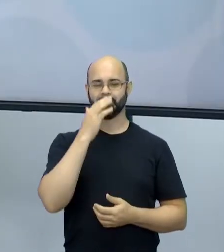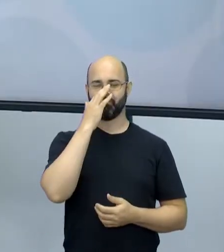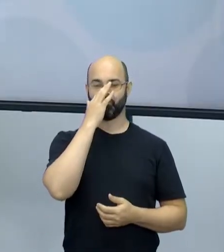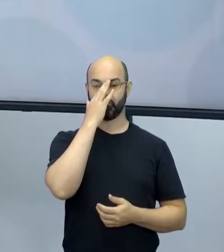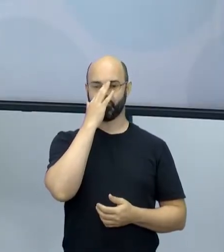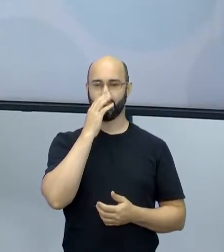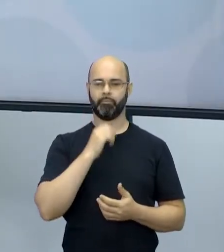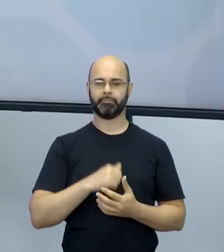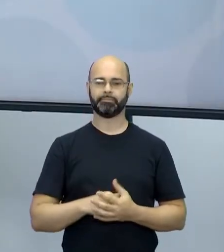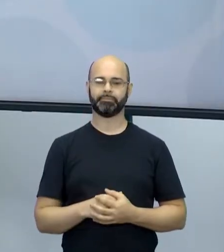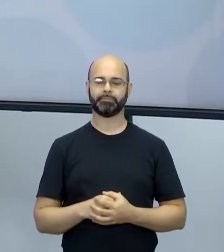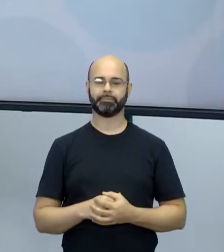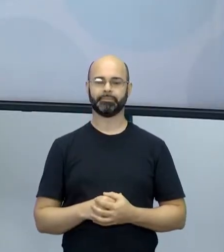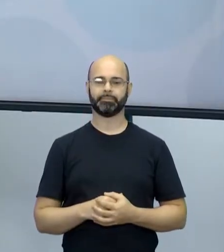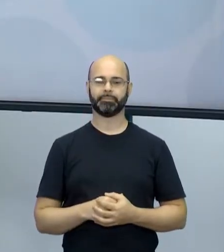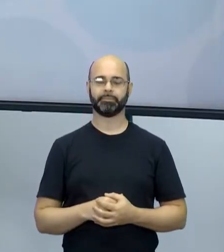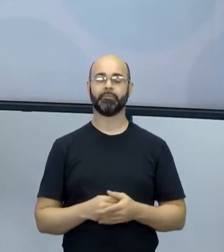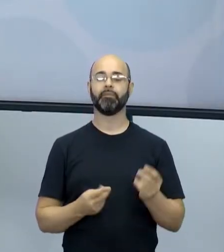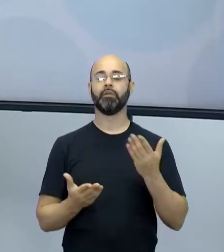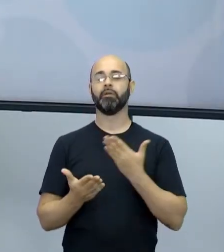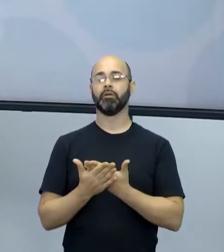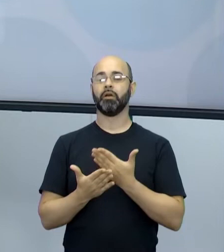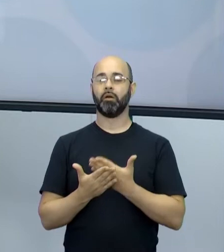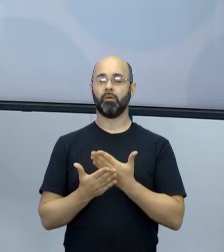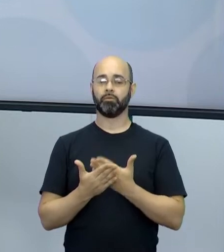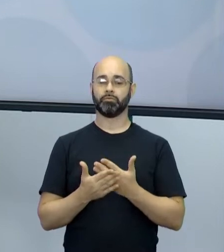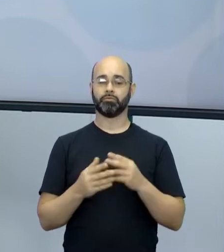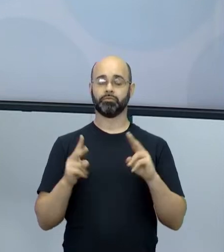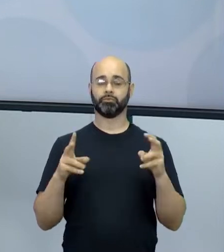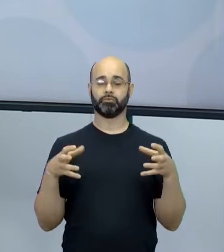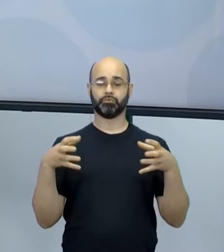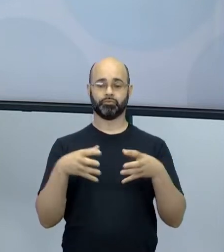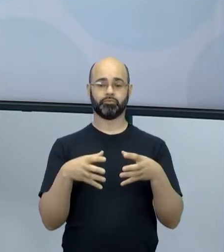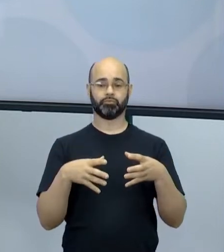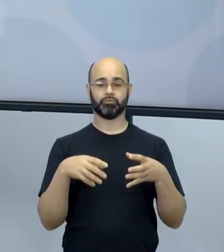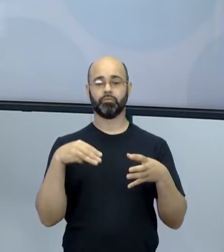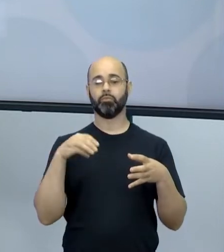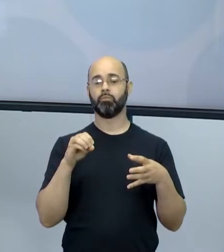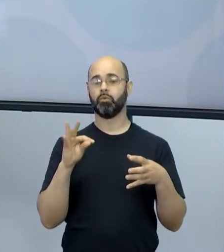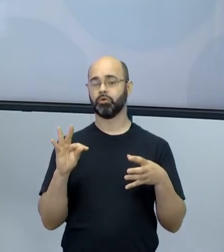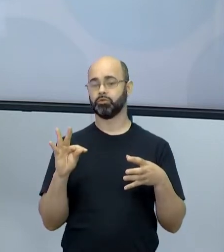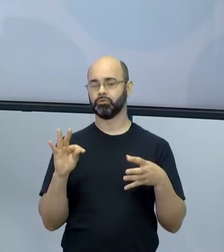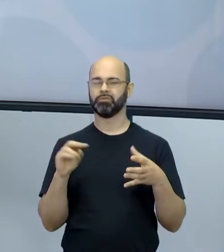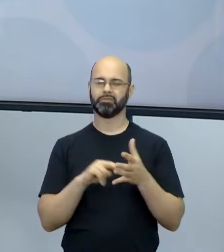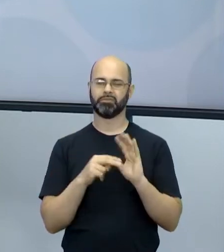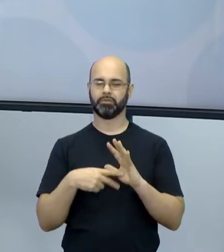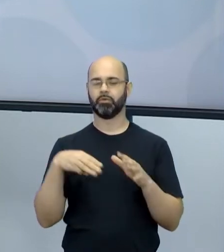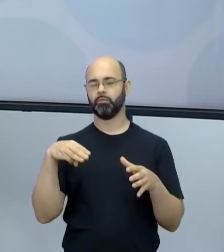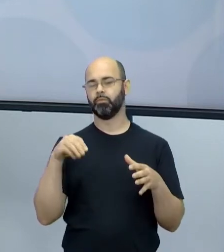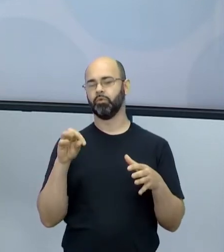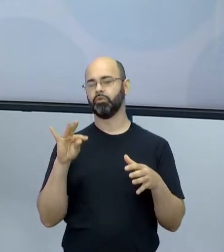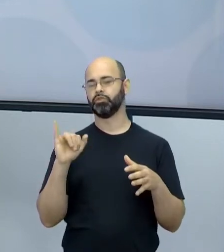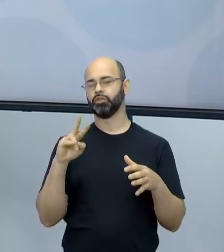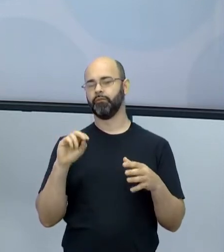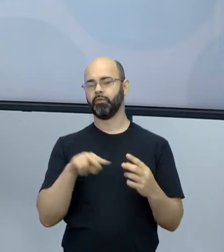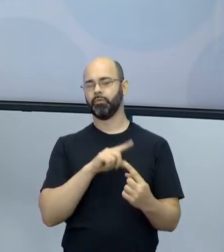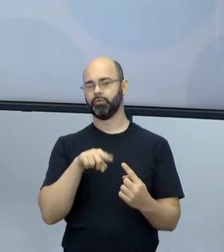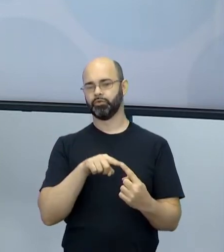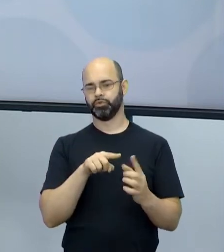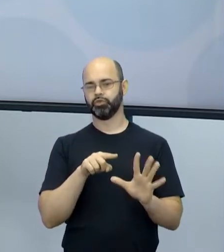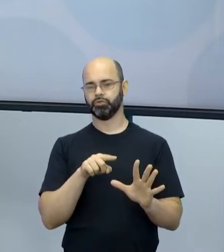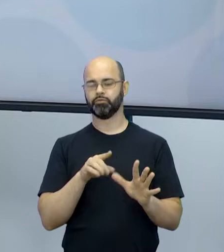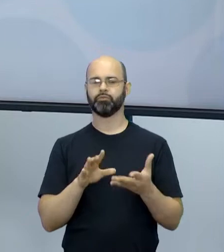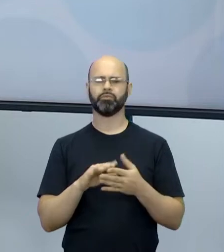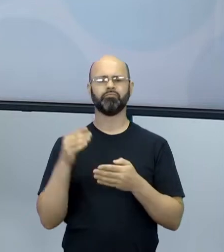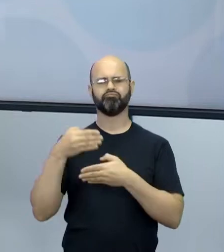Antes de começar a aula vai girar em torno de um mote. O mote é um motivo. Eu quero que você reflita sobre isso. Eu nem coloquei nos